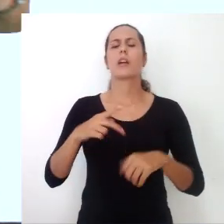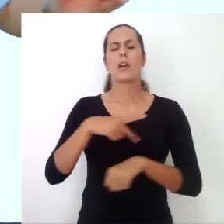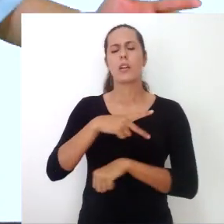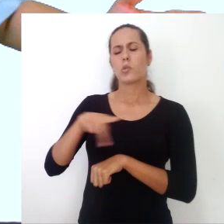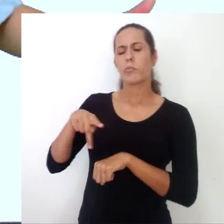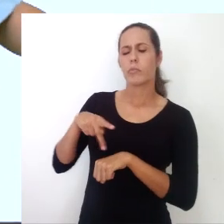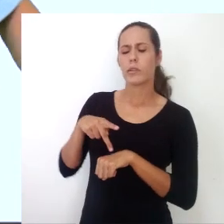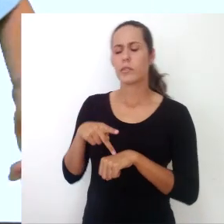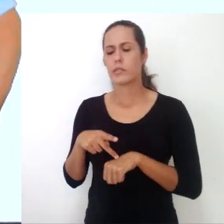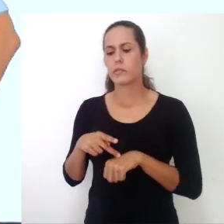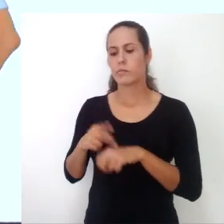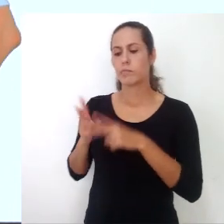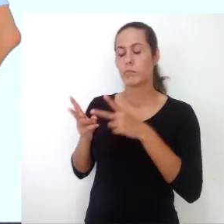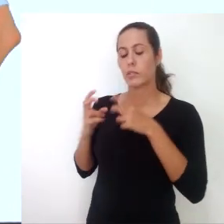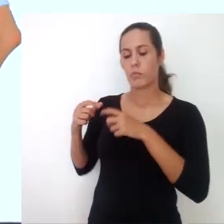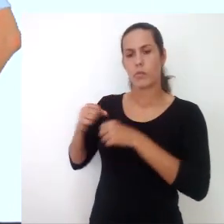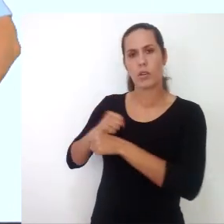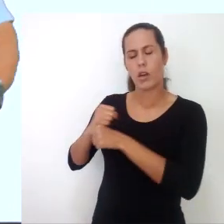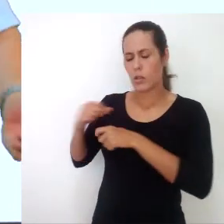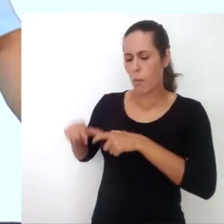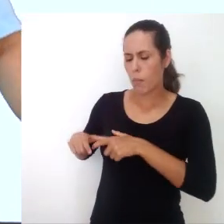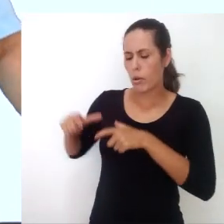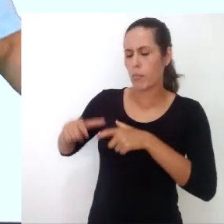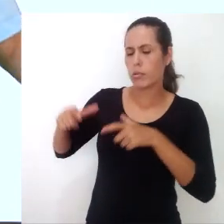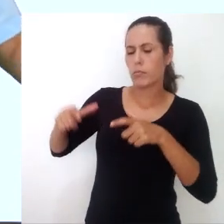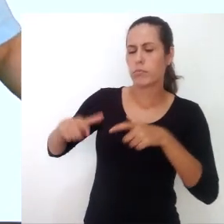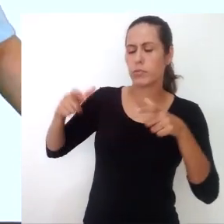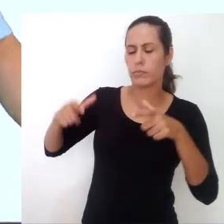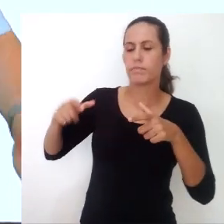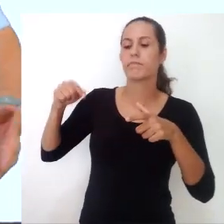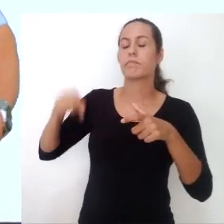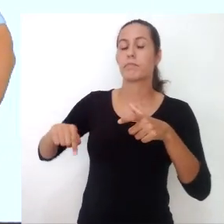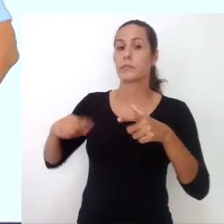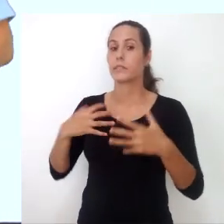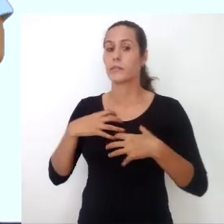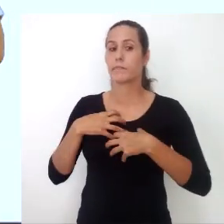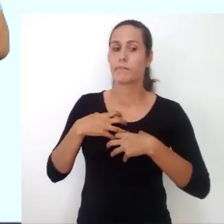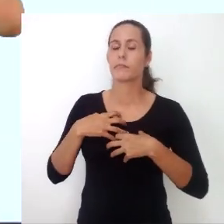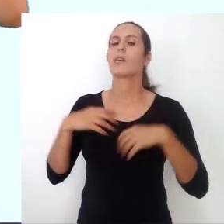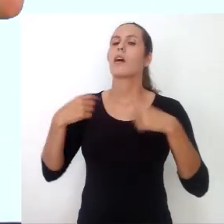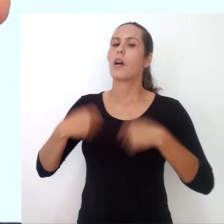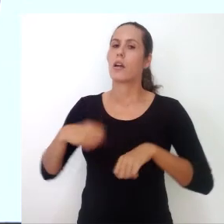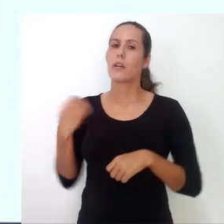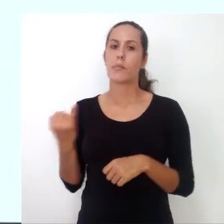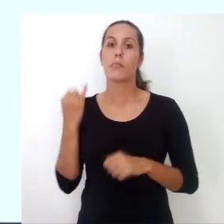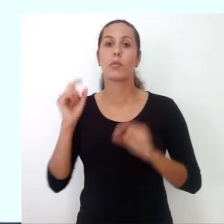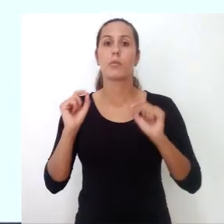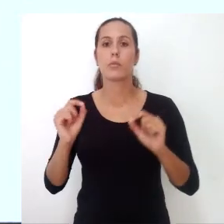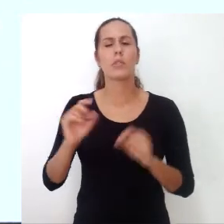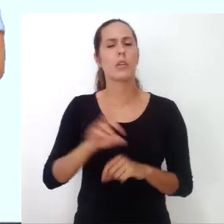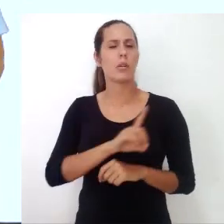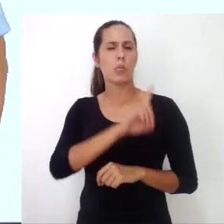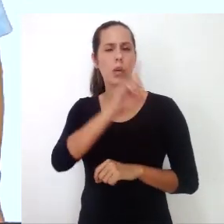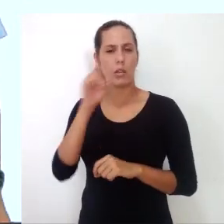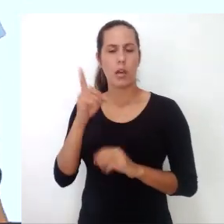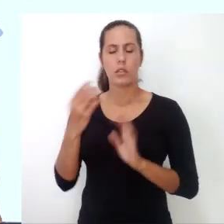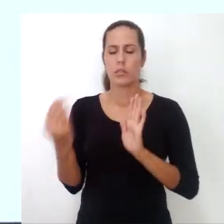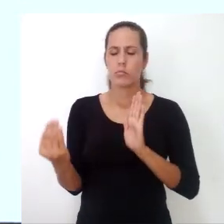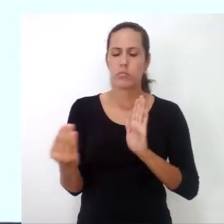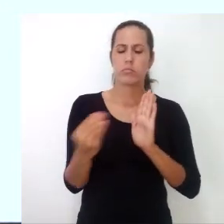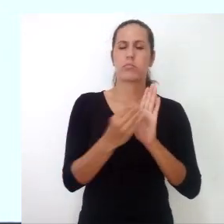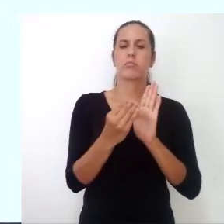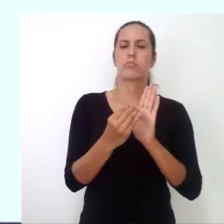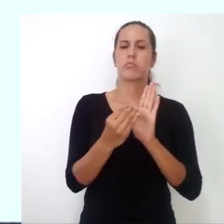país percebeu, pela crescente intolerância de alguns grupos, foi preciso trazer uma